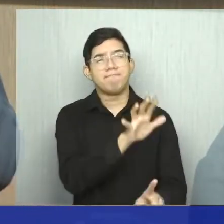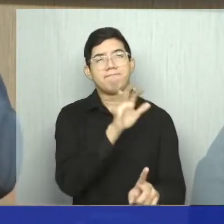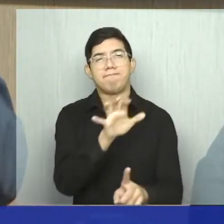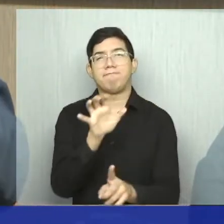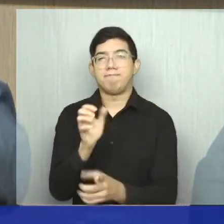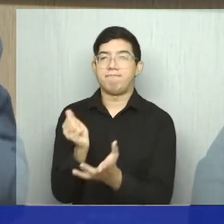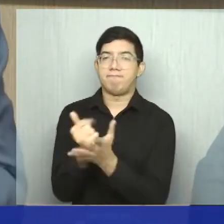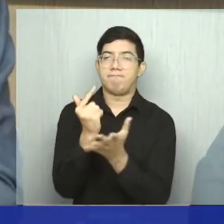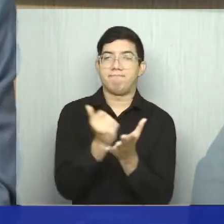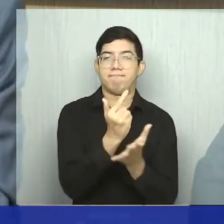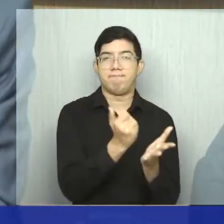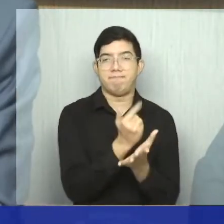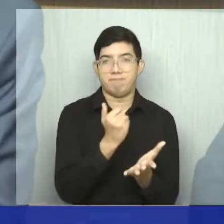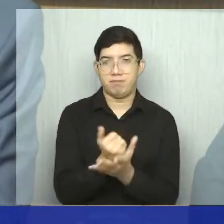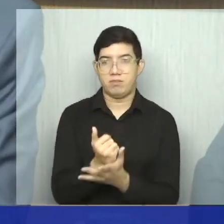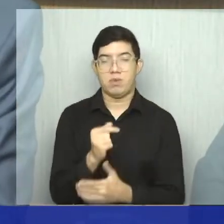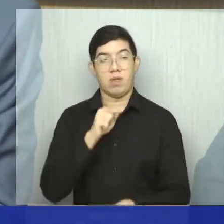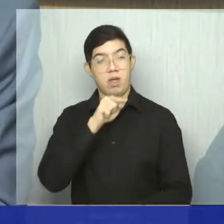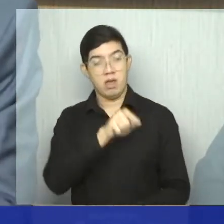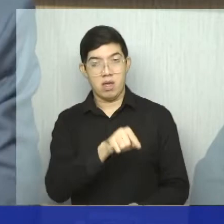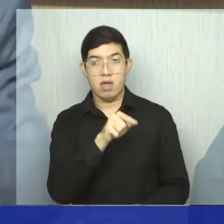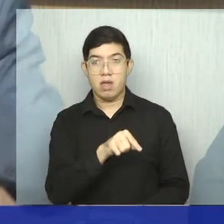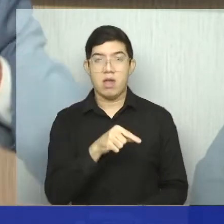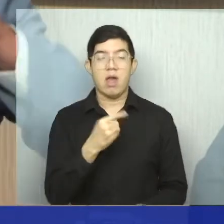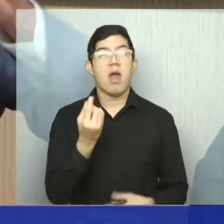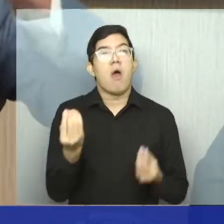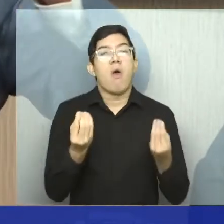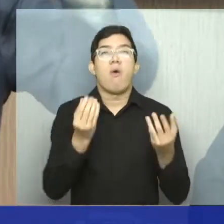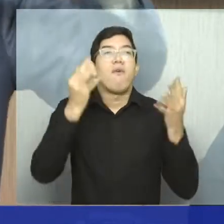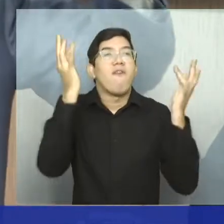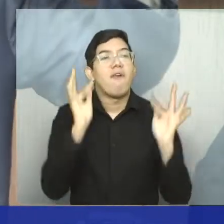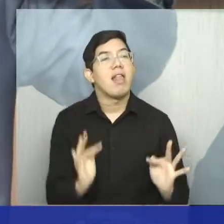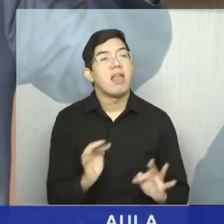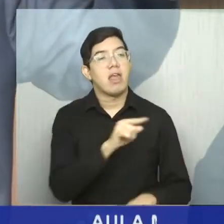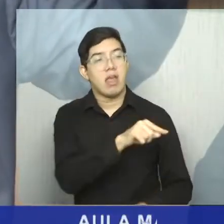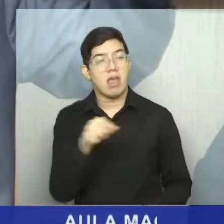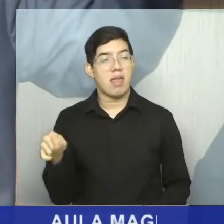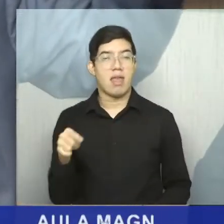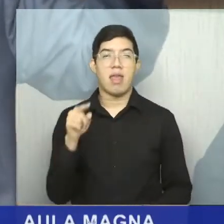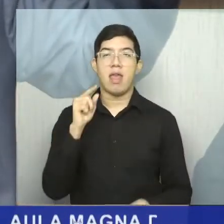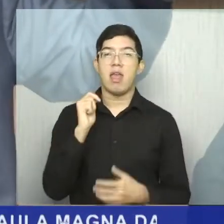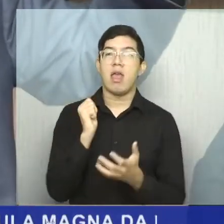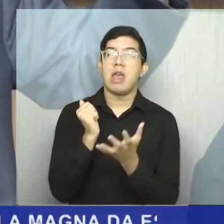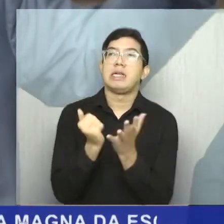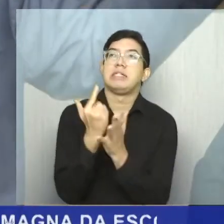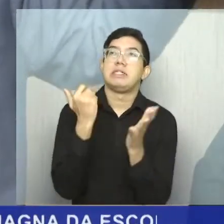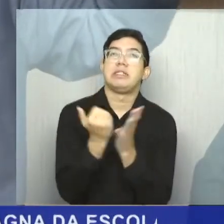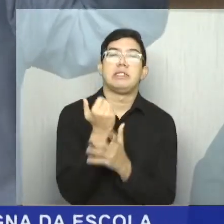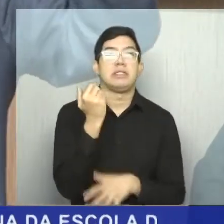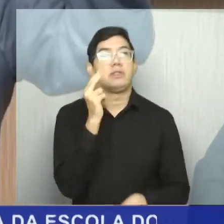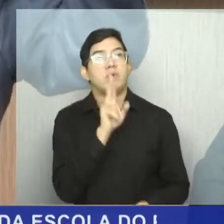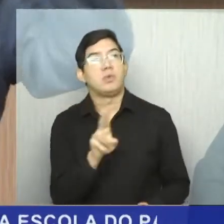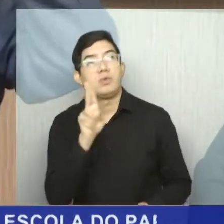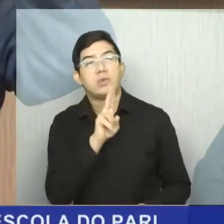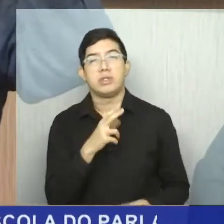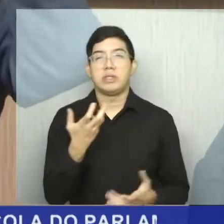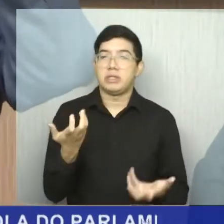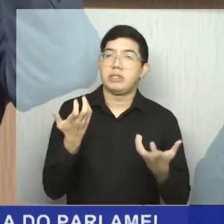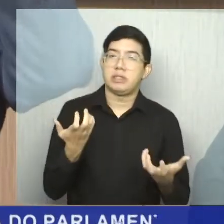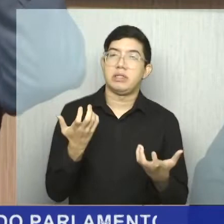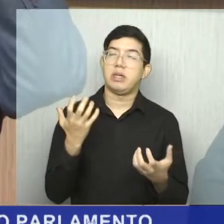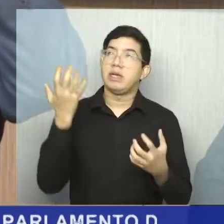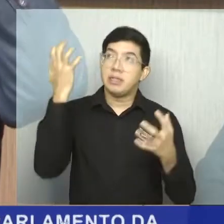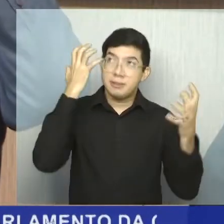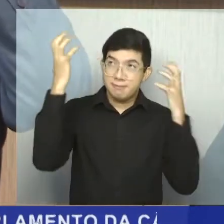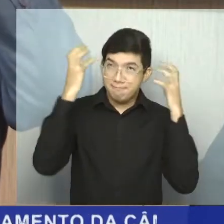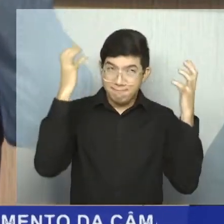Ser feliz hoje é quanto de uma expectativa de consumo absolutamente maravilhosa que entra na nossa cabeça por tudo quanto